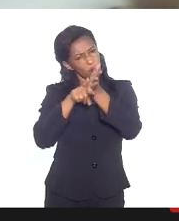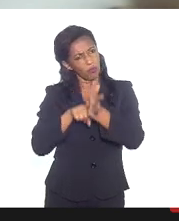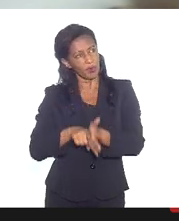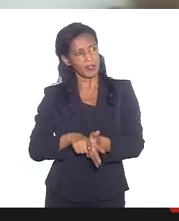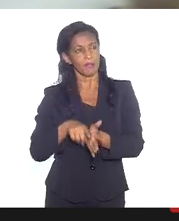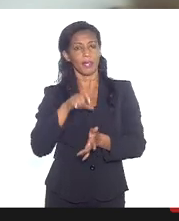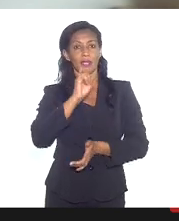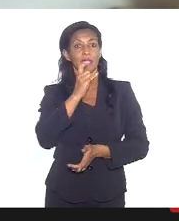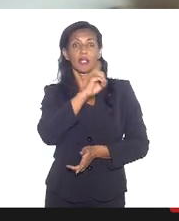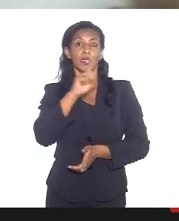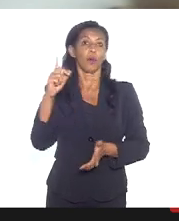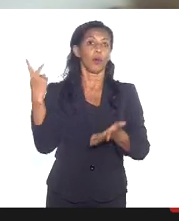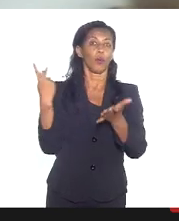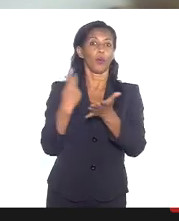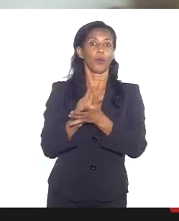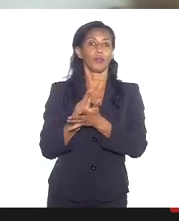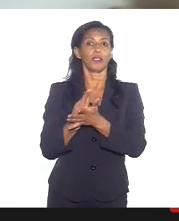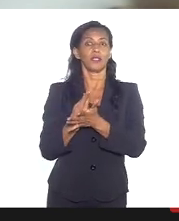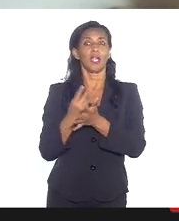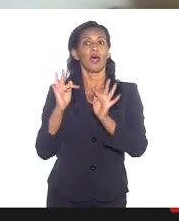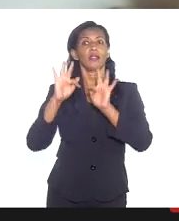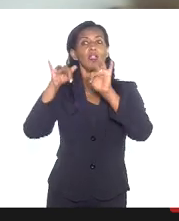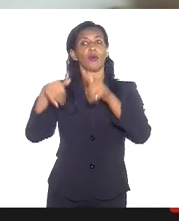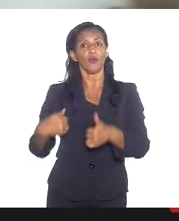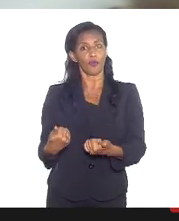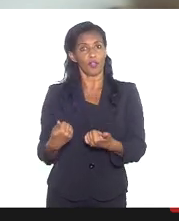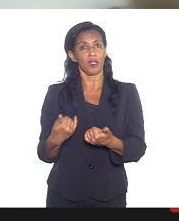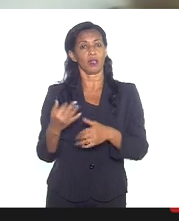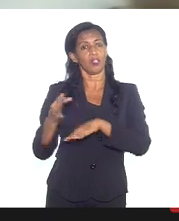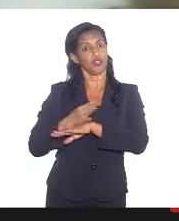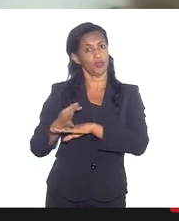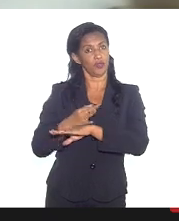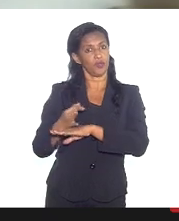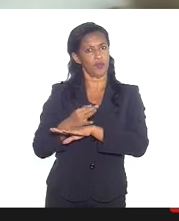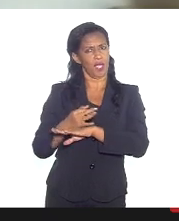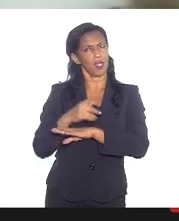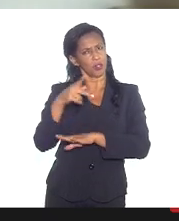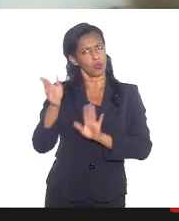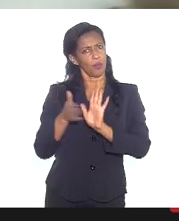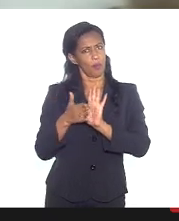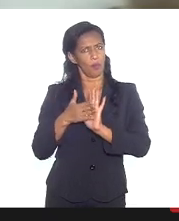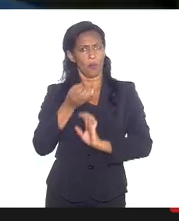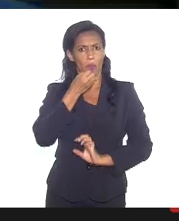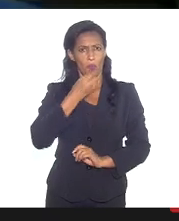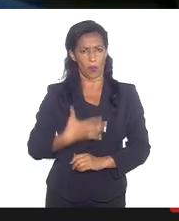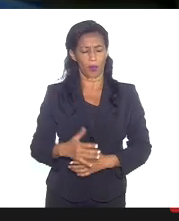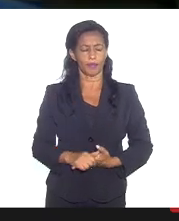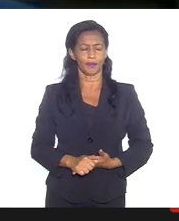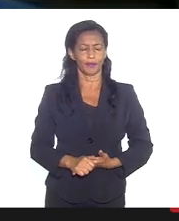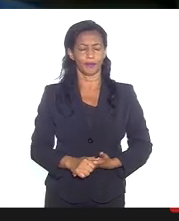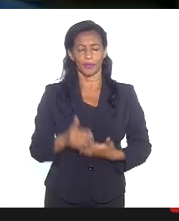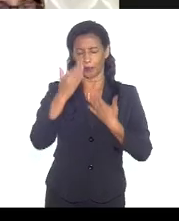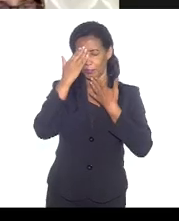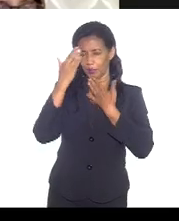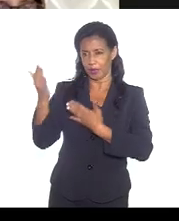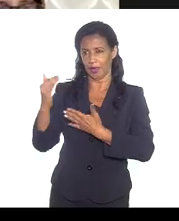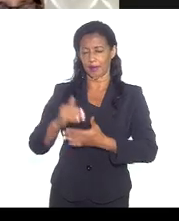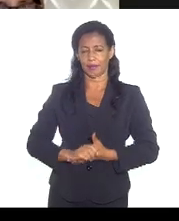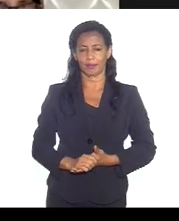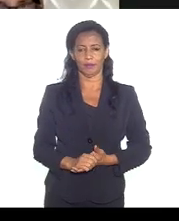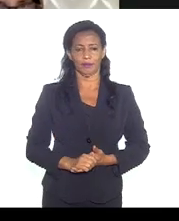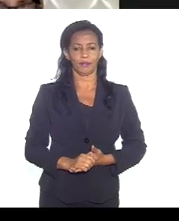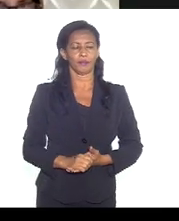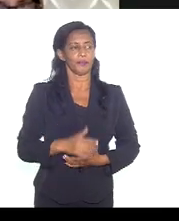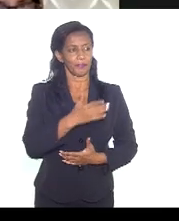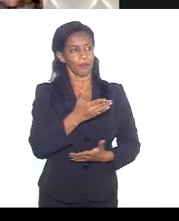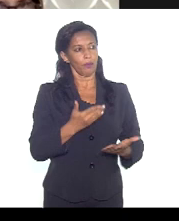acontecer até acabar o recesso, a sua proposta é justa e correta. Obrigado. Doutor Alex,